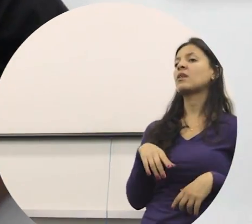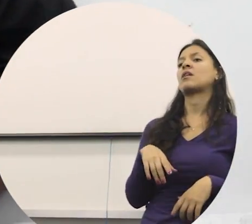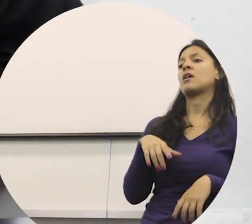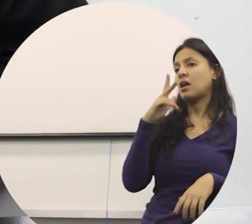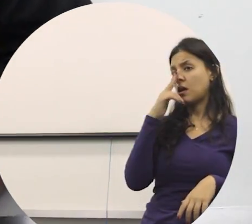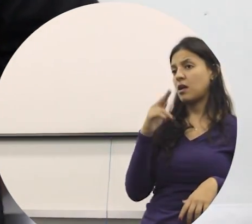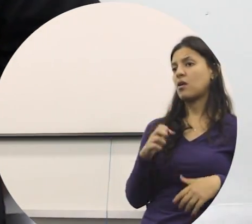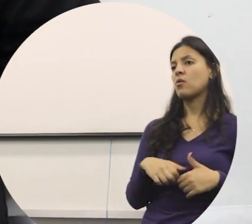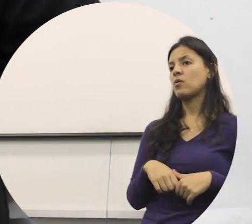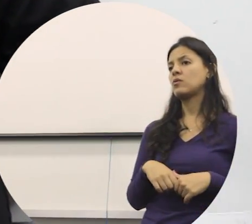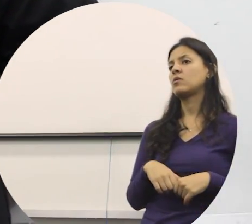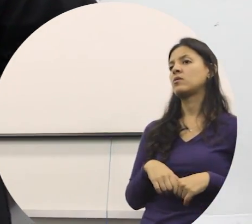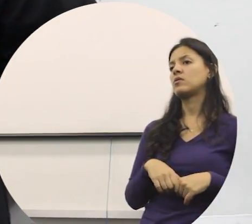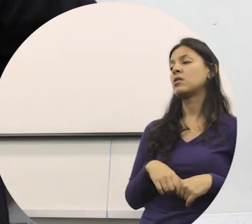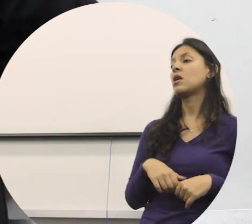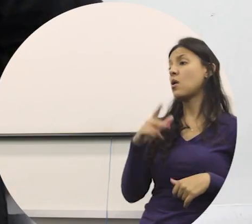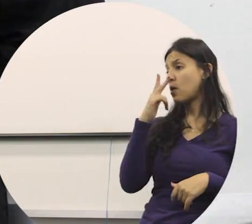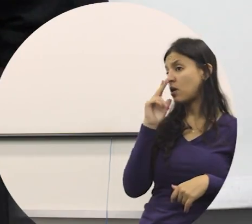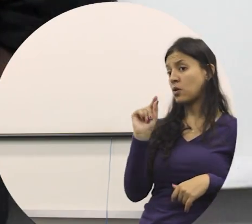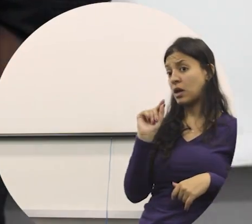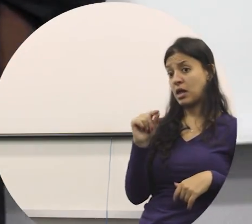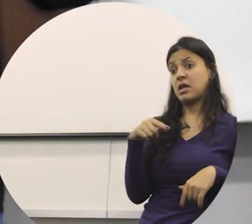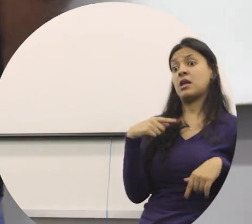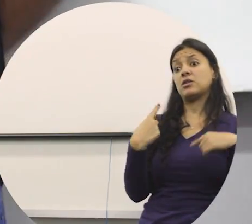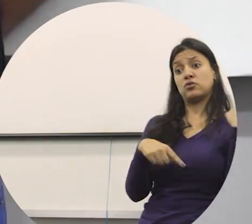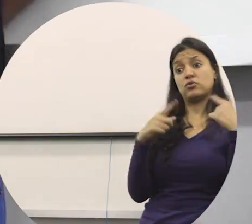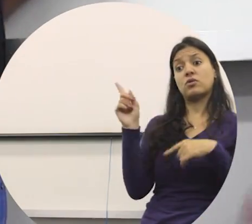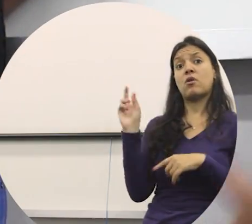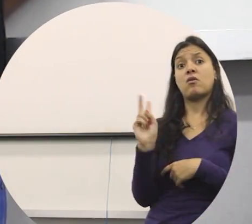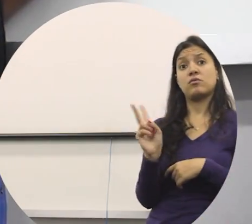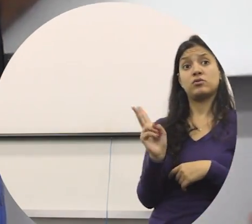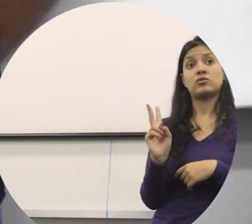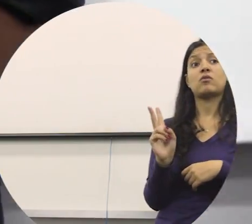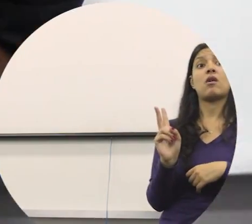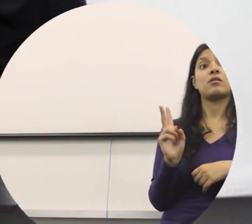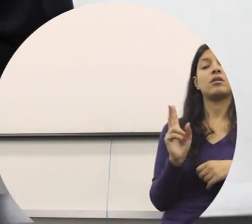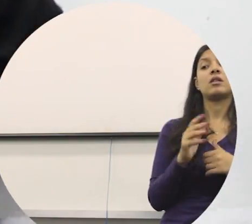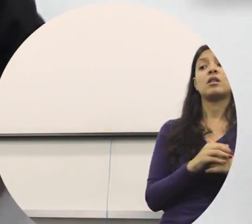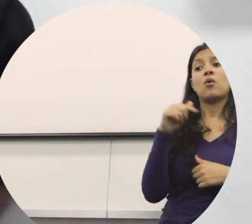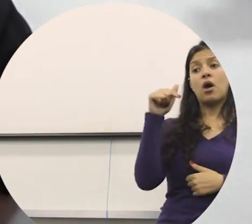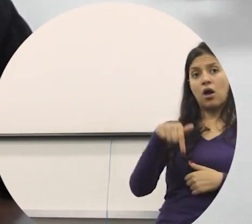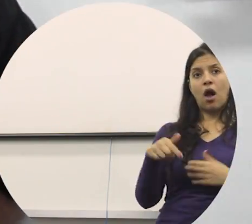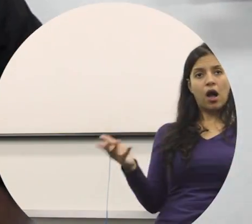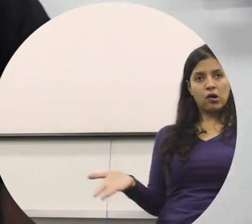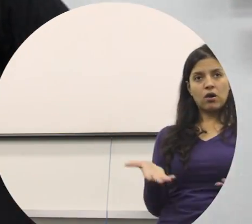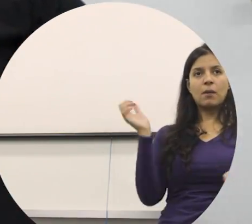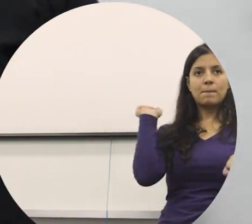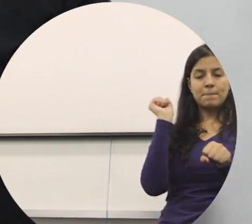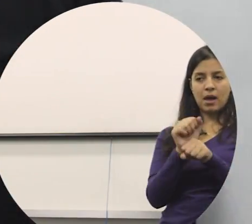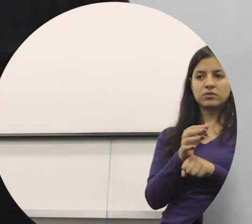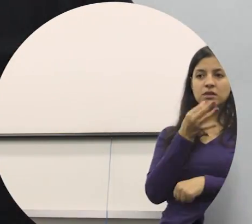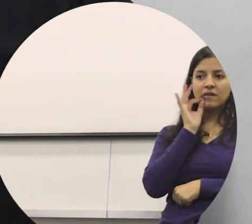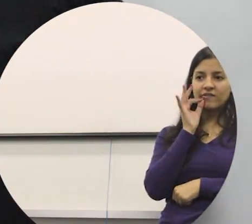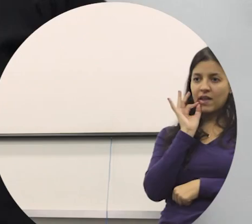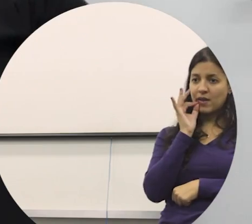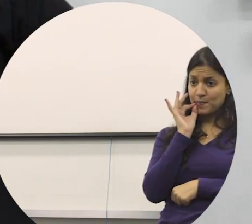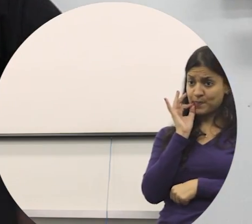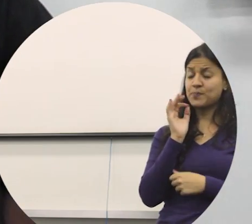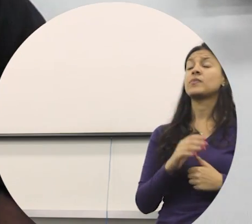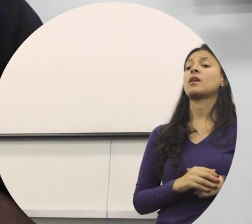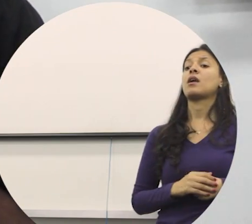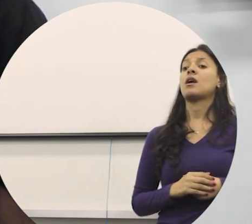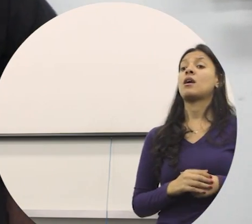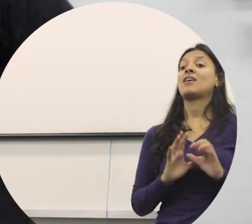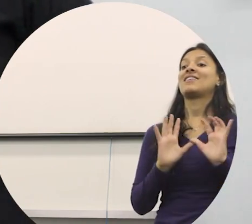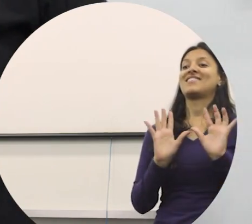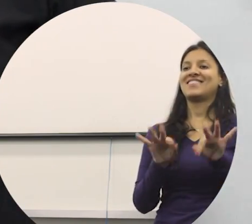em termos de língua de sinais, onde a discussão deve rolar. Então, hoje, nós vamos fazer a pausa agora. Então, quando a gente